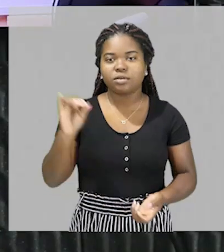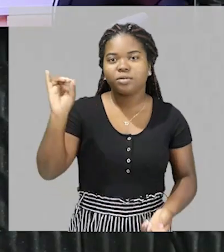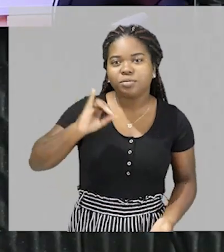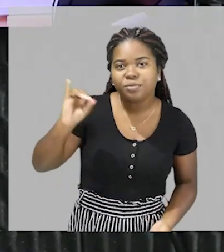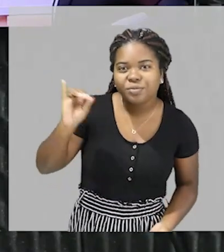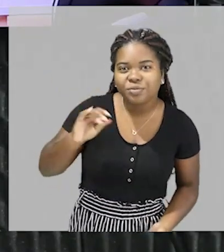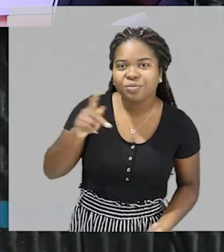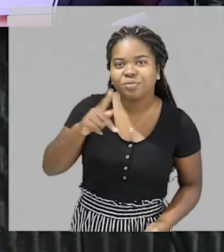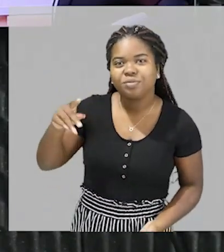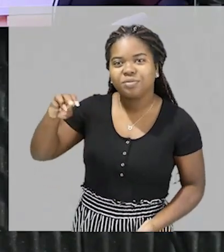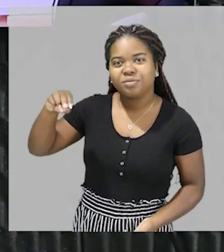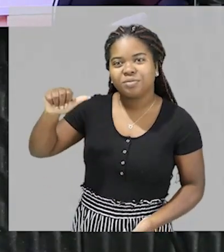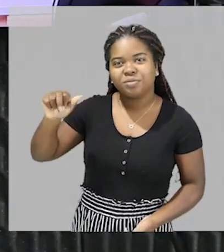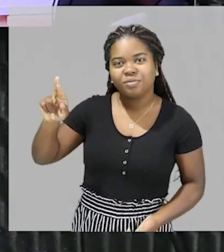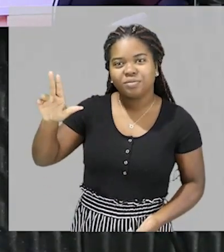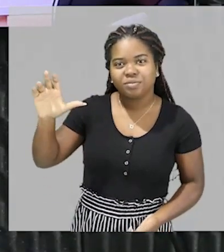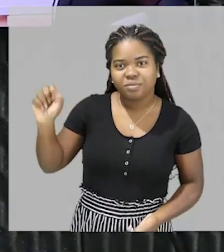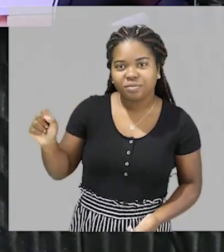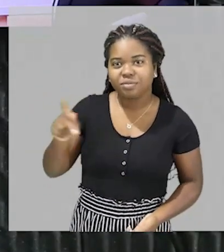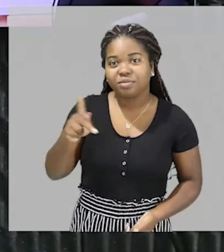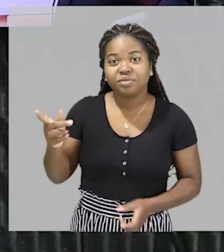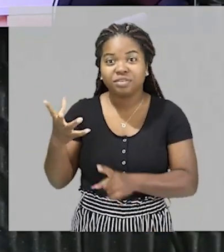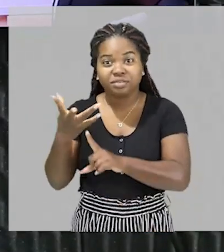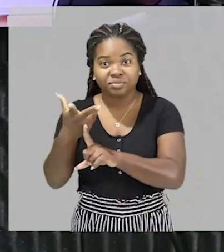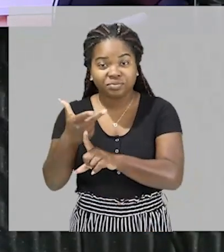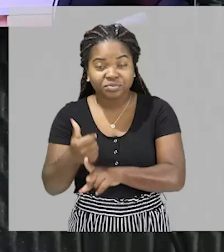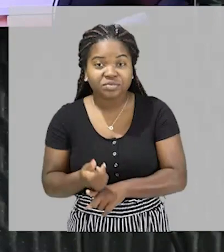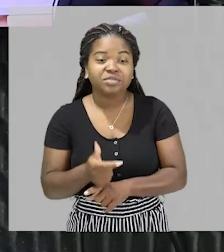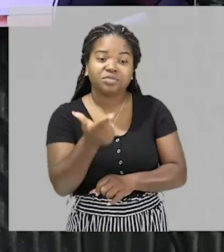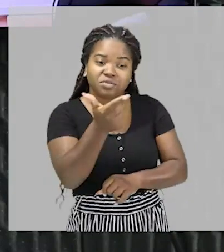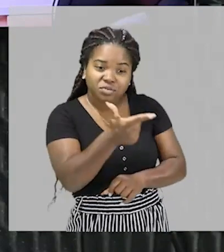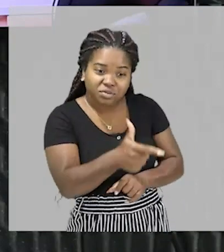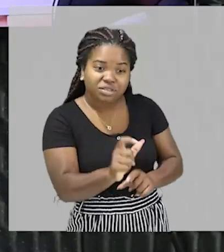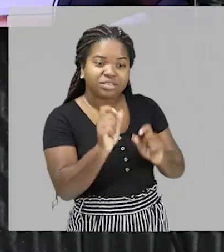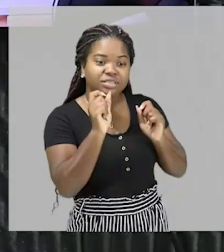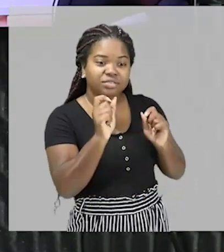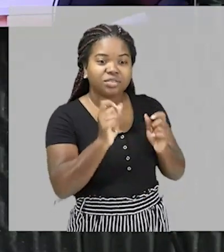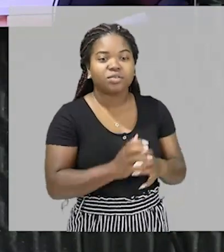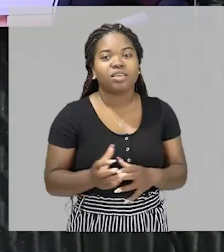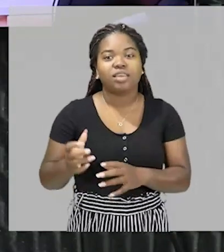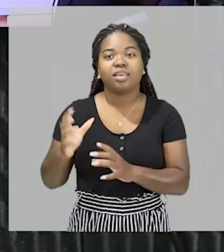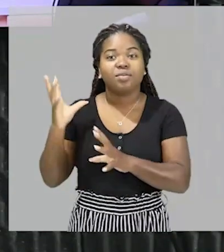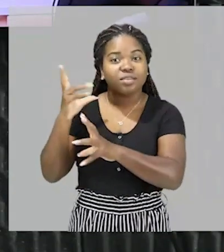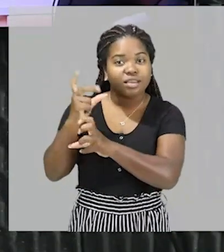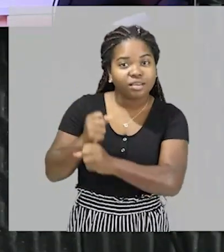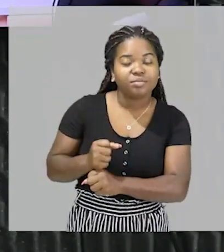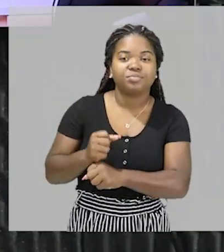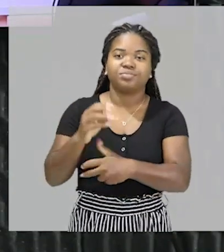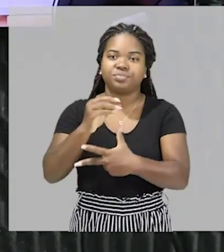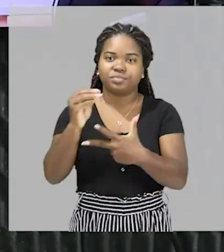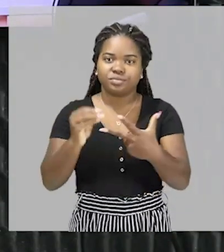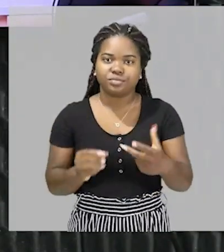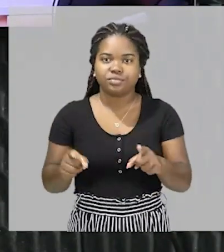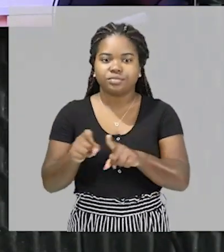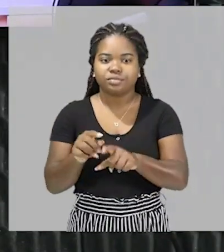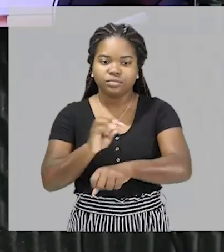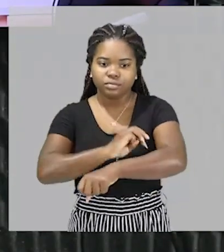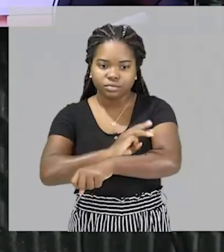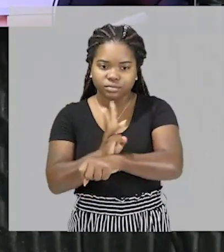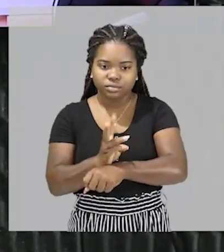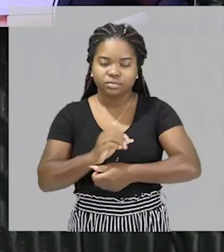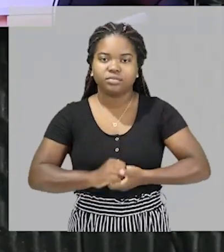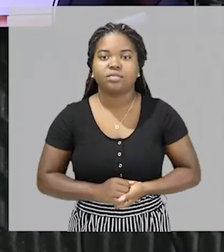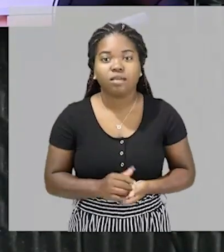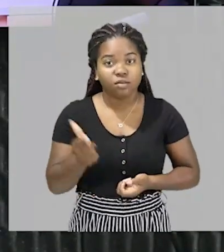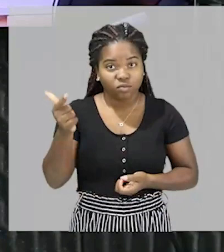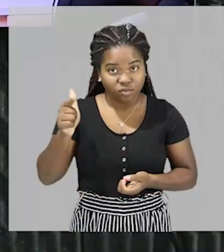Olá, gente, professor Marcos Dominici, professor de arte, e a gente vai continuar nossa revisão para o Enem e para o PAS da UEMA. Aí eu vou